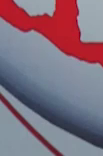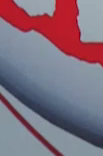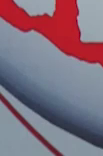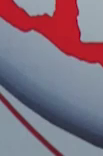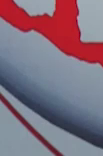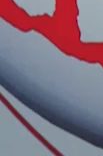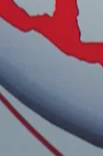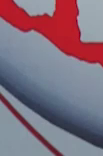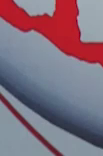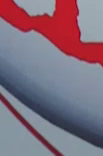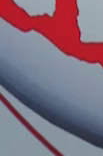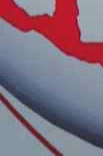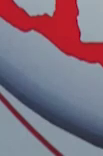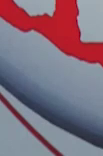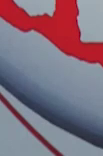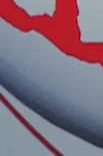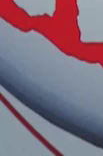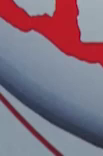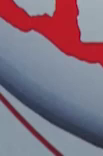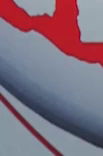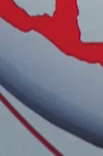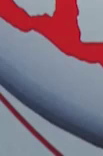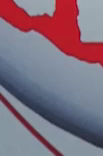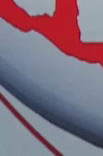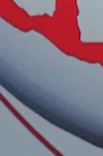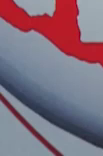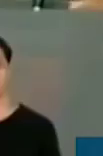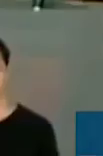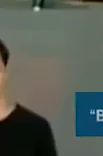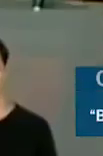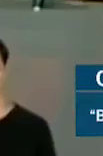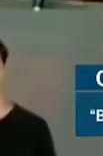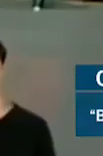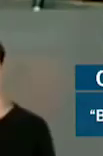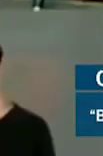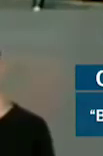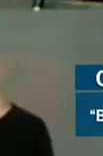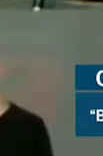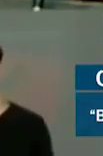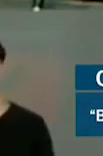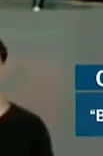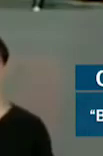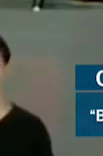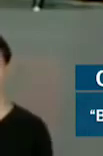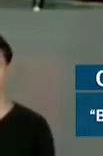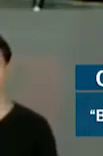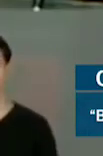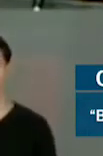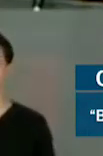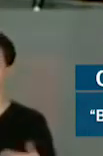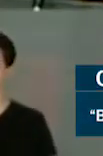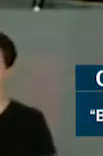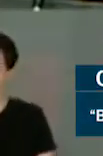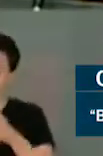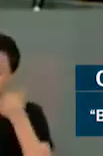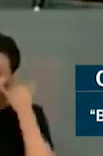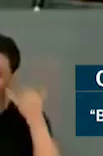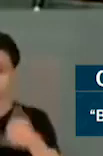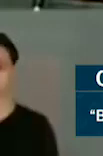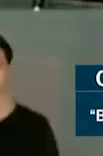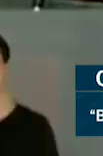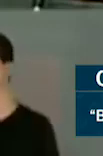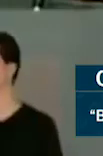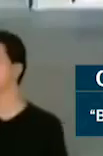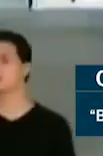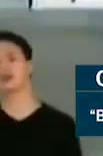com nota pedindo desculpas. Roda aí, por favor. Então, não é uma informação só de, importante. Não só de precatório,